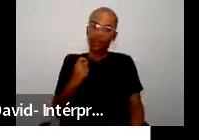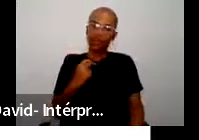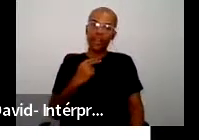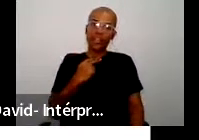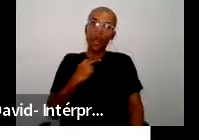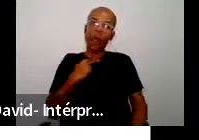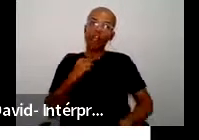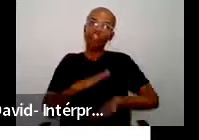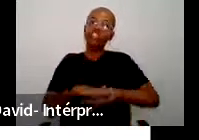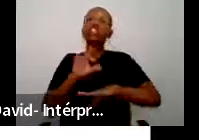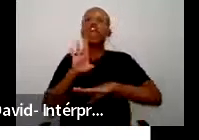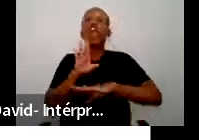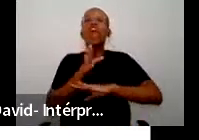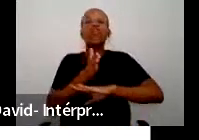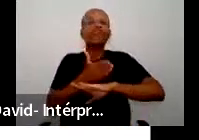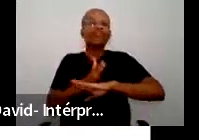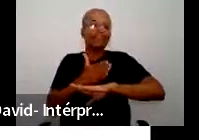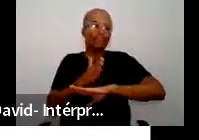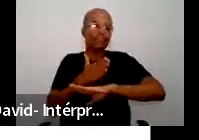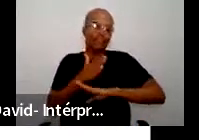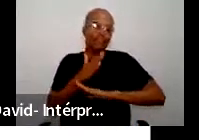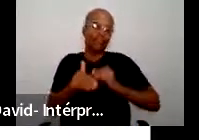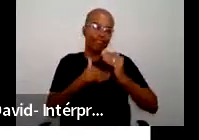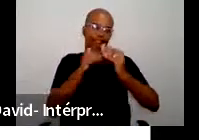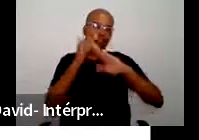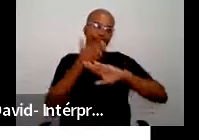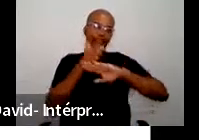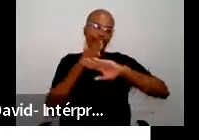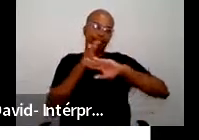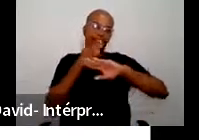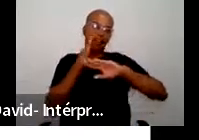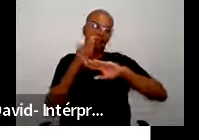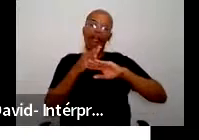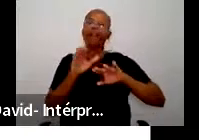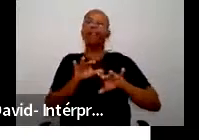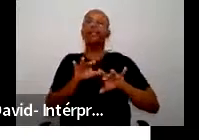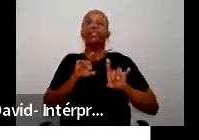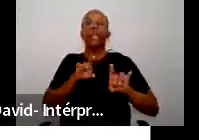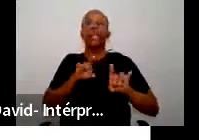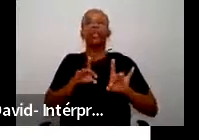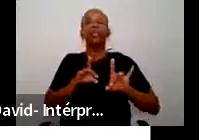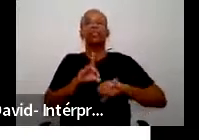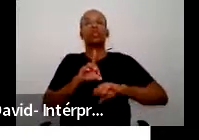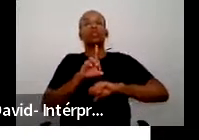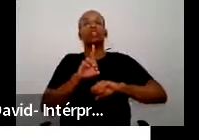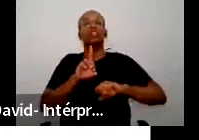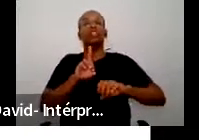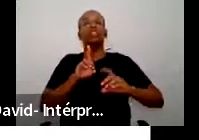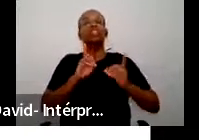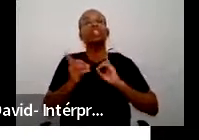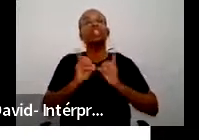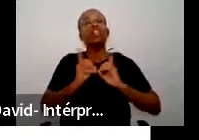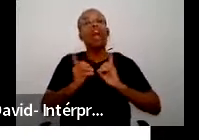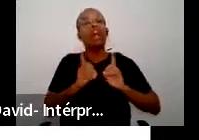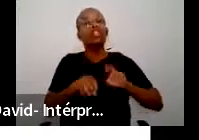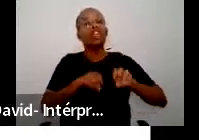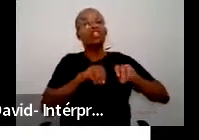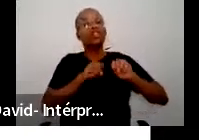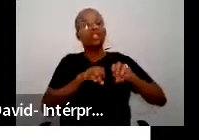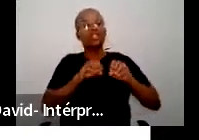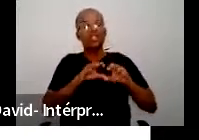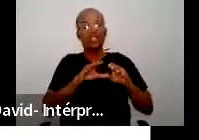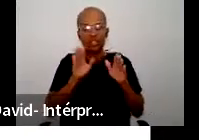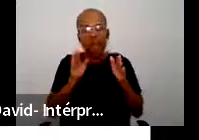mero treinamento para o desempenho de tarefas técnico-didáticas de ensino, dentro de uma visão que é muito estreita